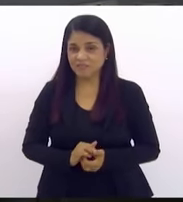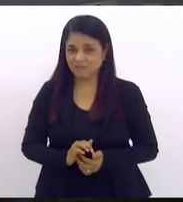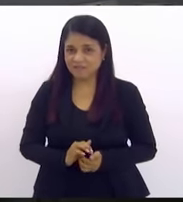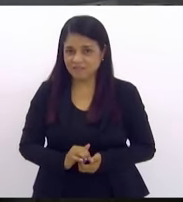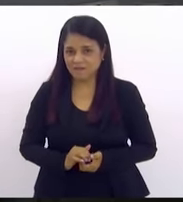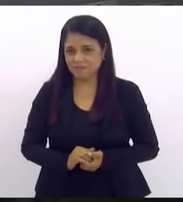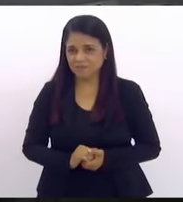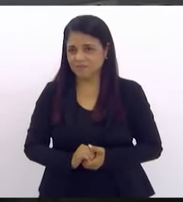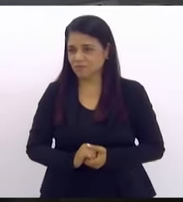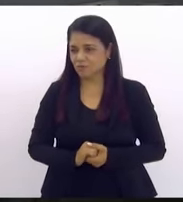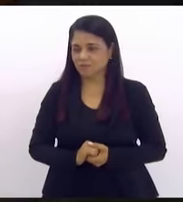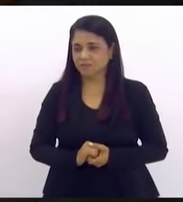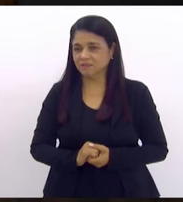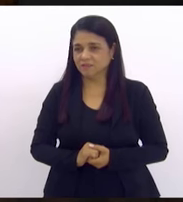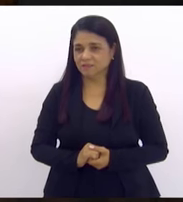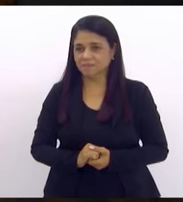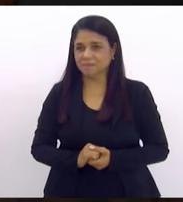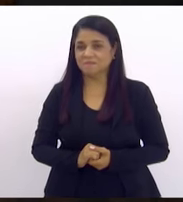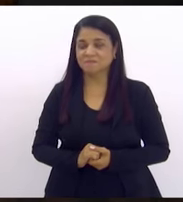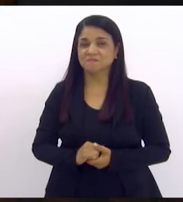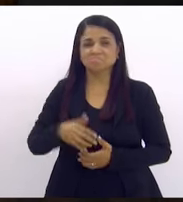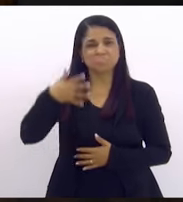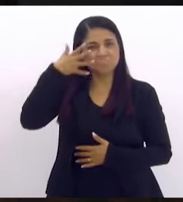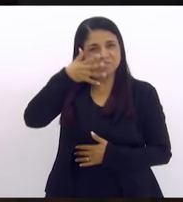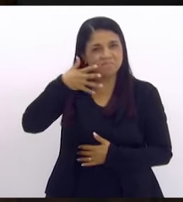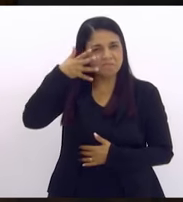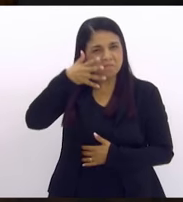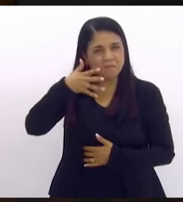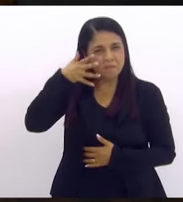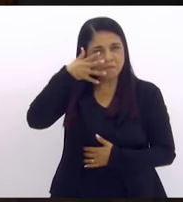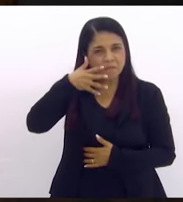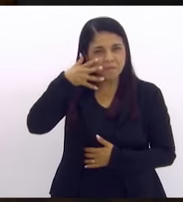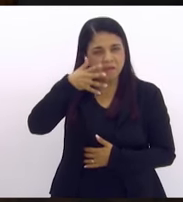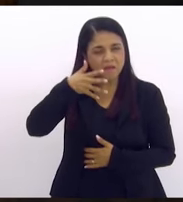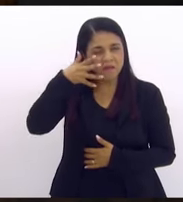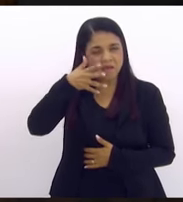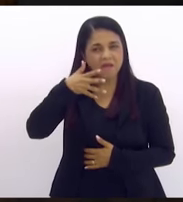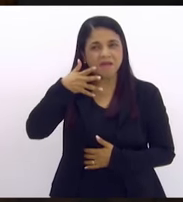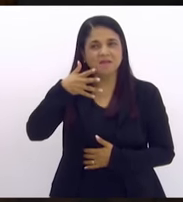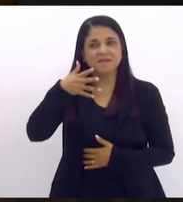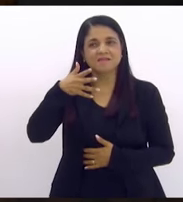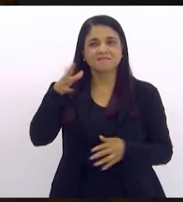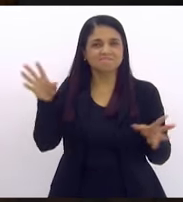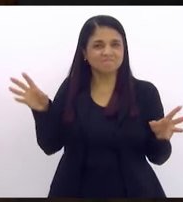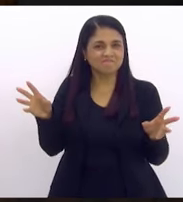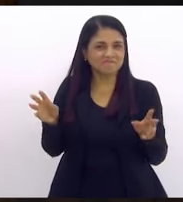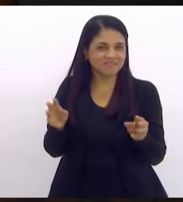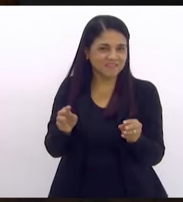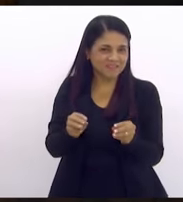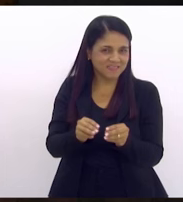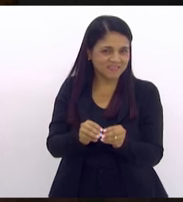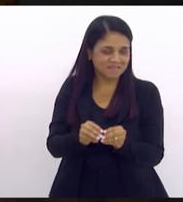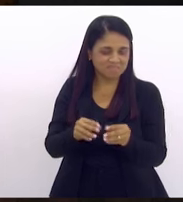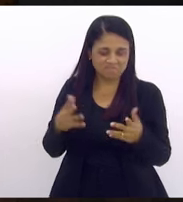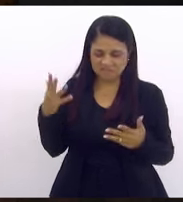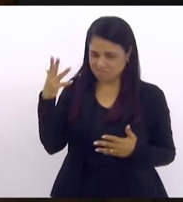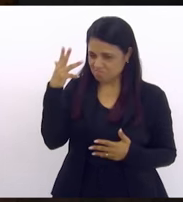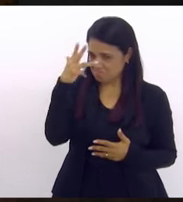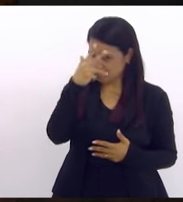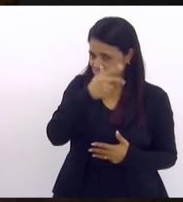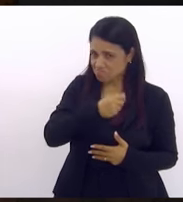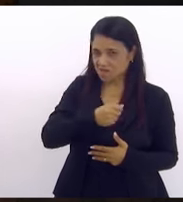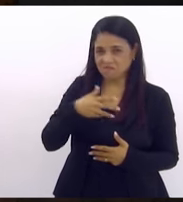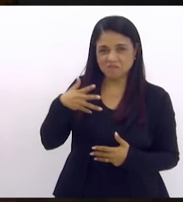todos após belíssimas palavras de todos aqui encerrando com esse essa belíssima